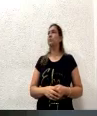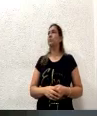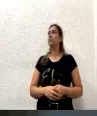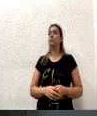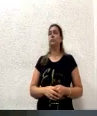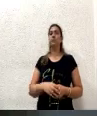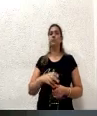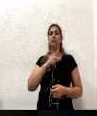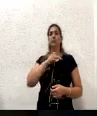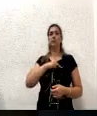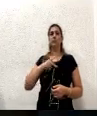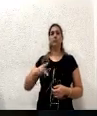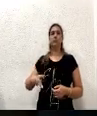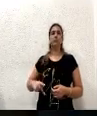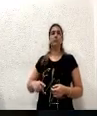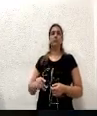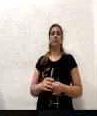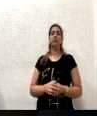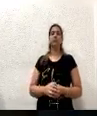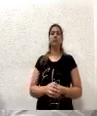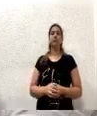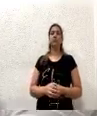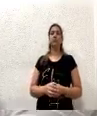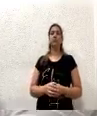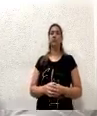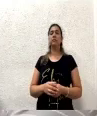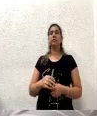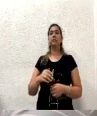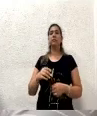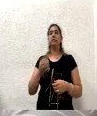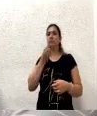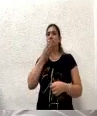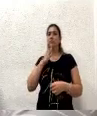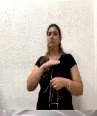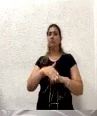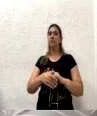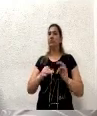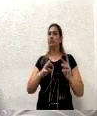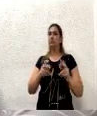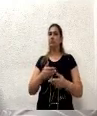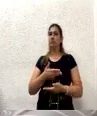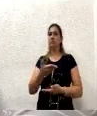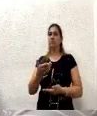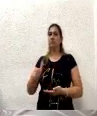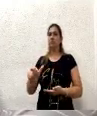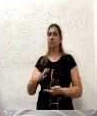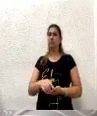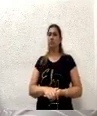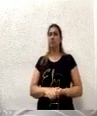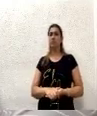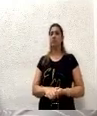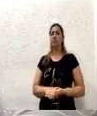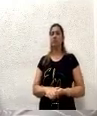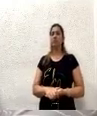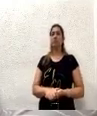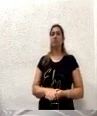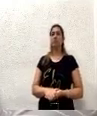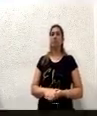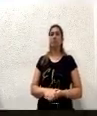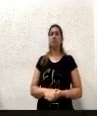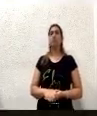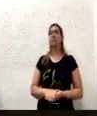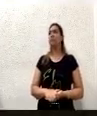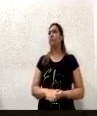Senhor presidente, reitero mais uma vez boa noite a todos. Eu pedi a explicação pessoal